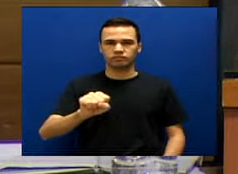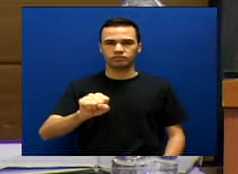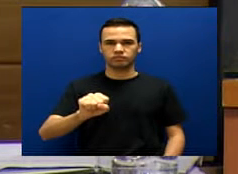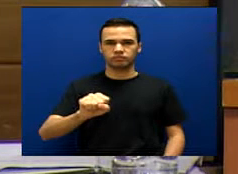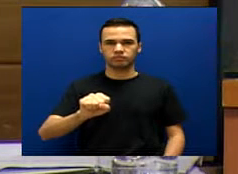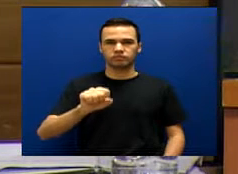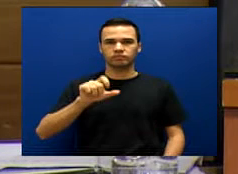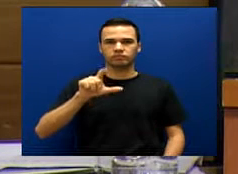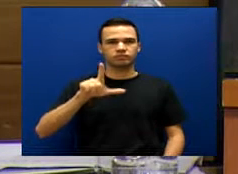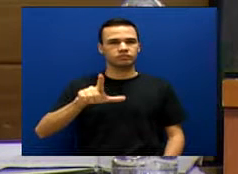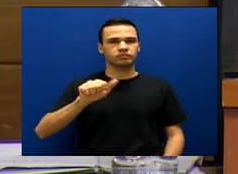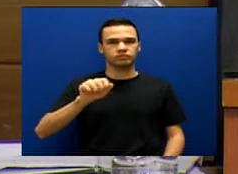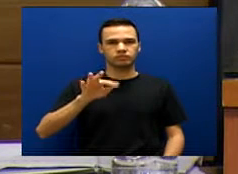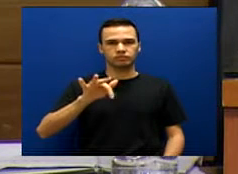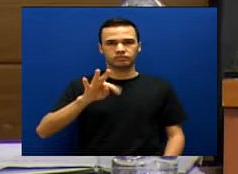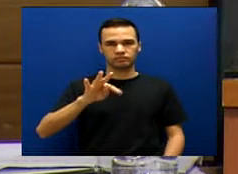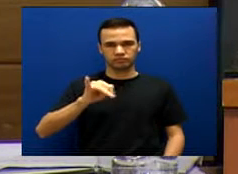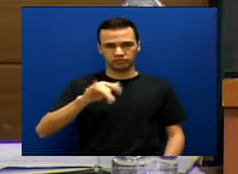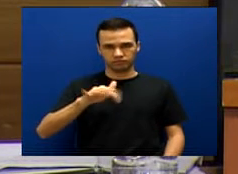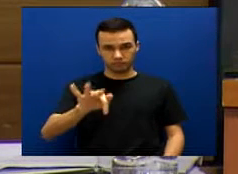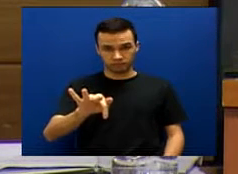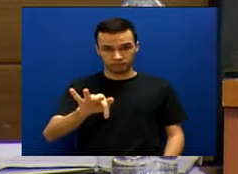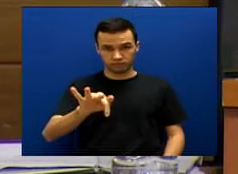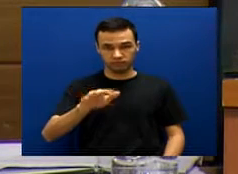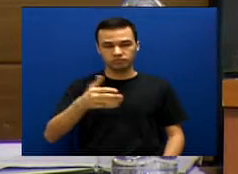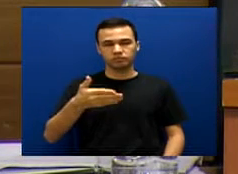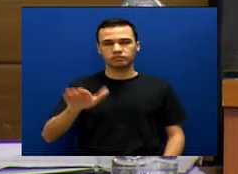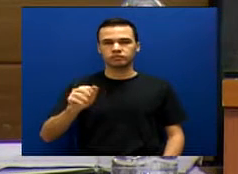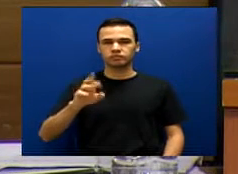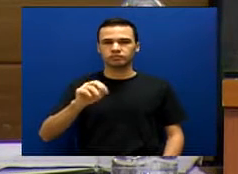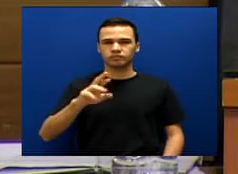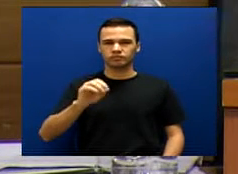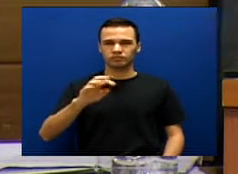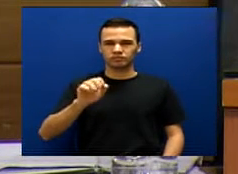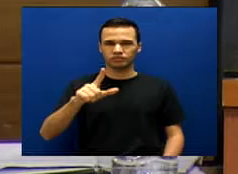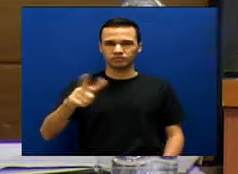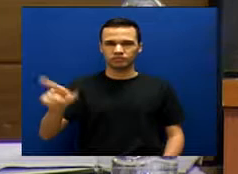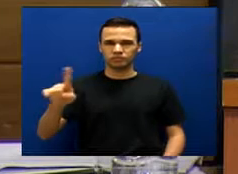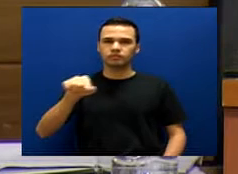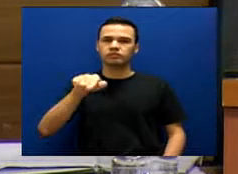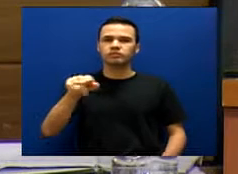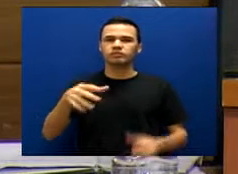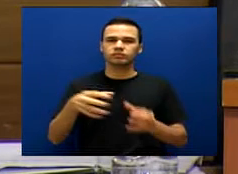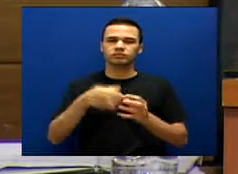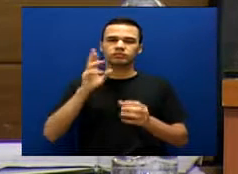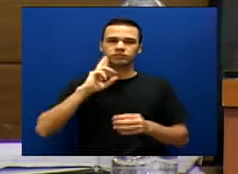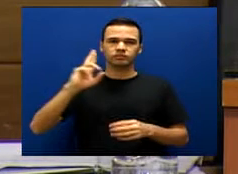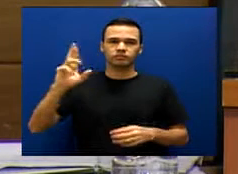doutor Latife Abraão Júnior, superintendente do IANSP.